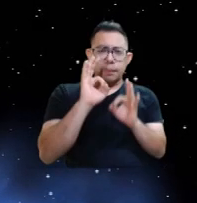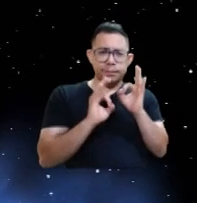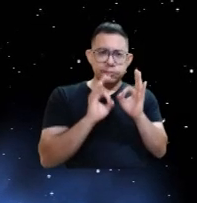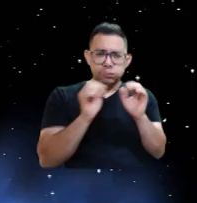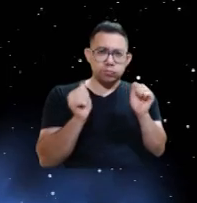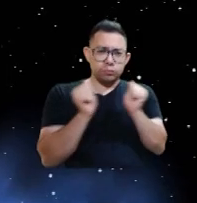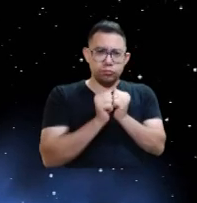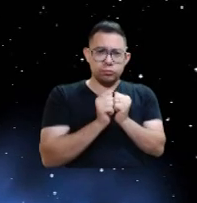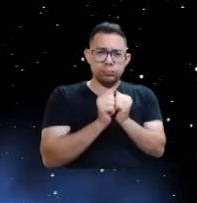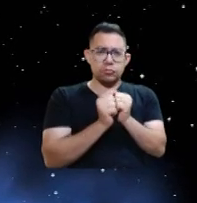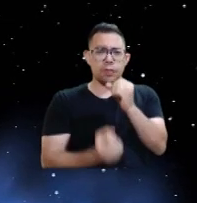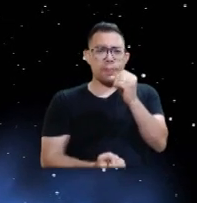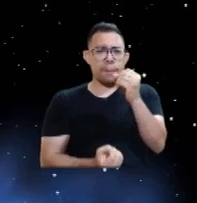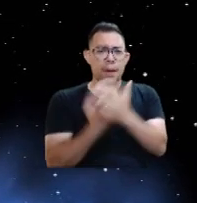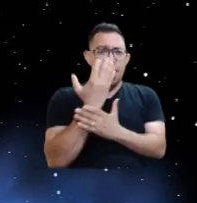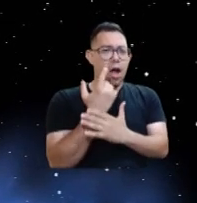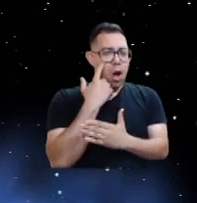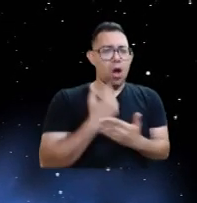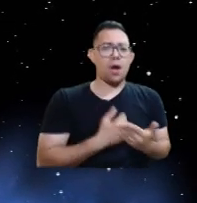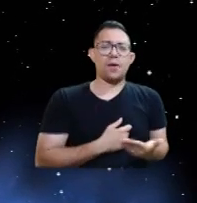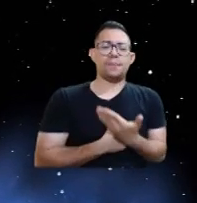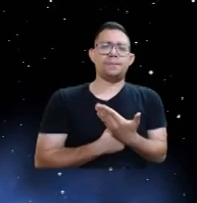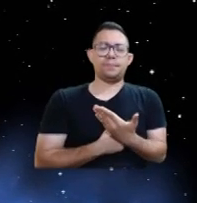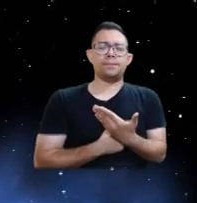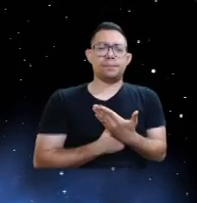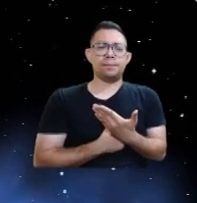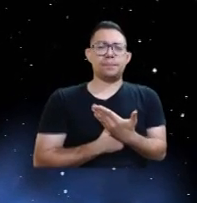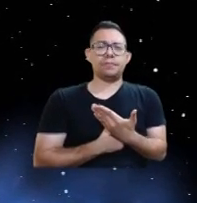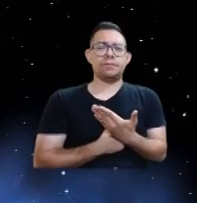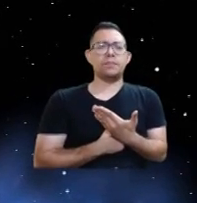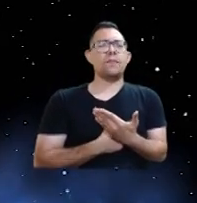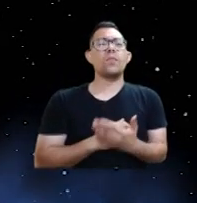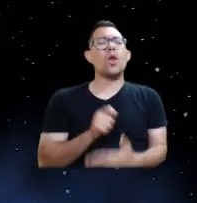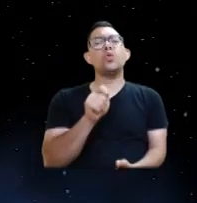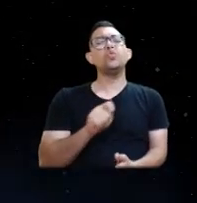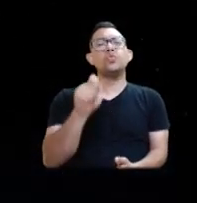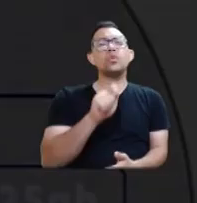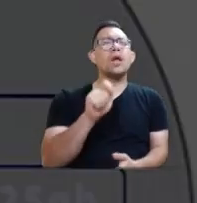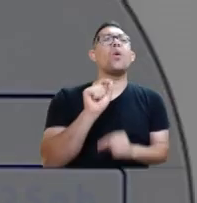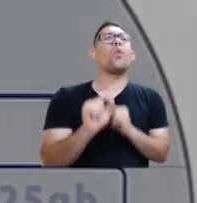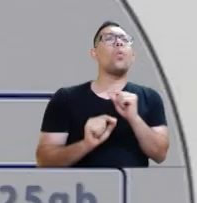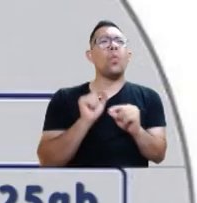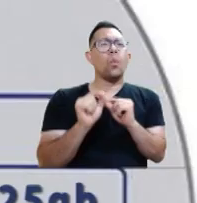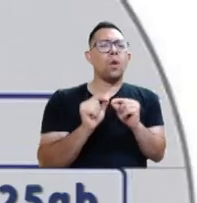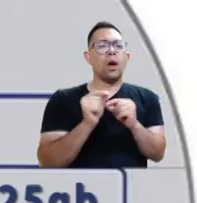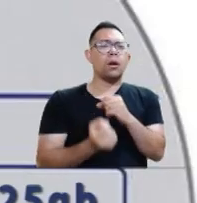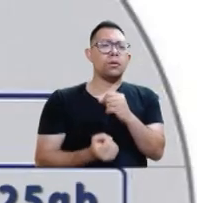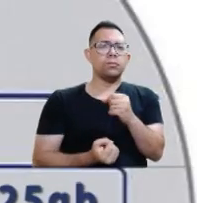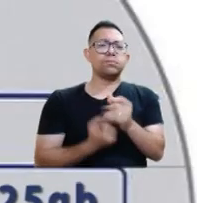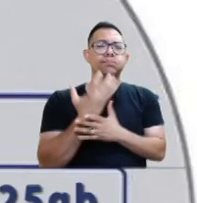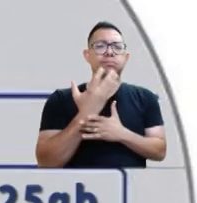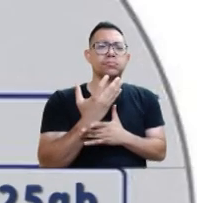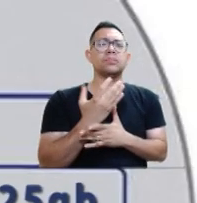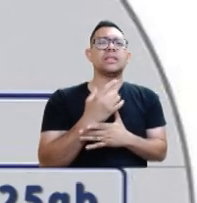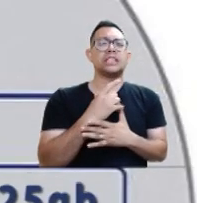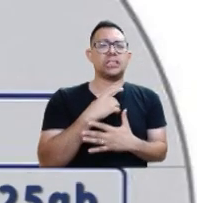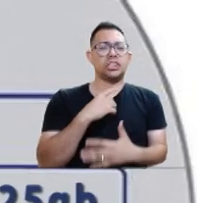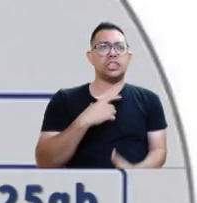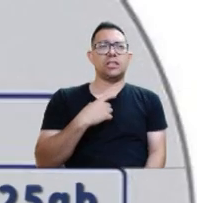Blu-ray Disc Association, criando no ano 2000 o Blu-ray, que tinha capacidade